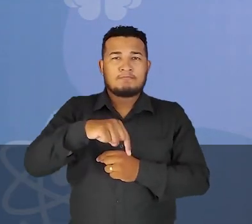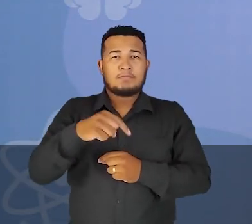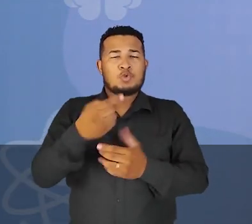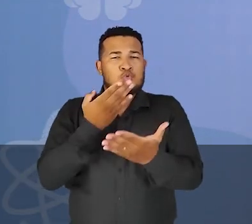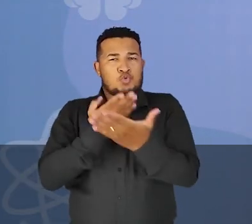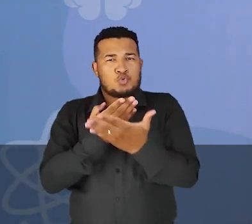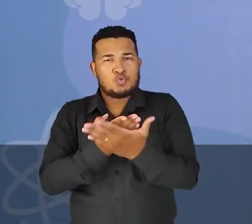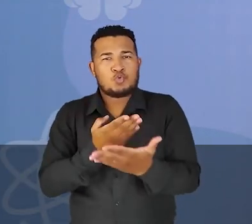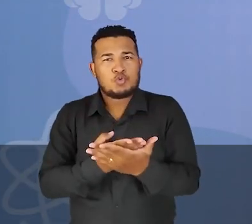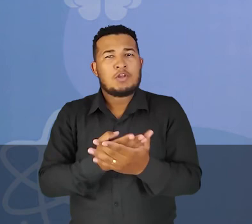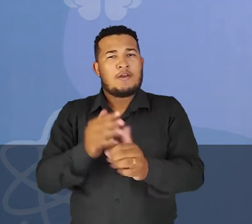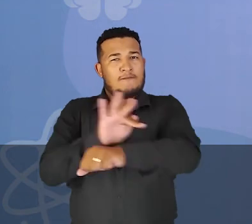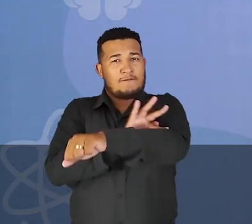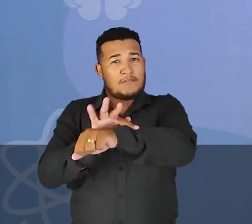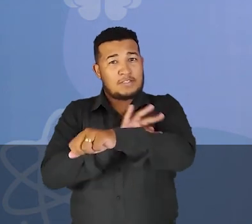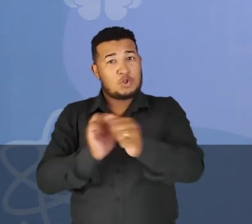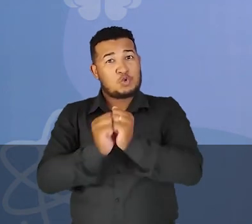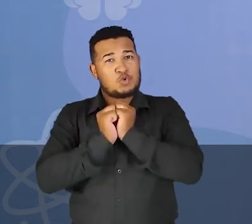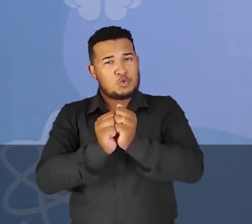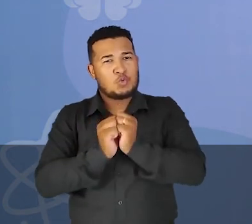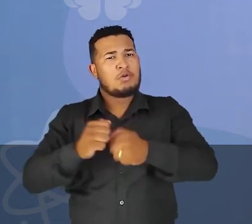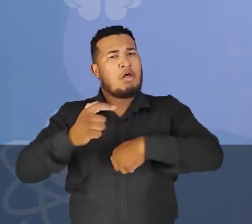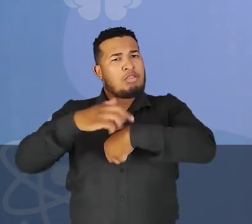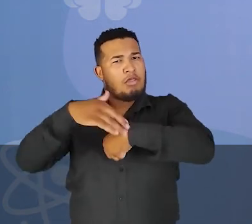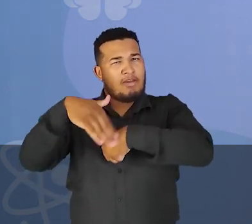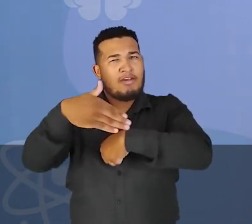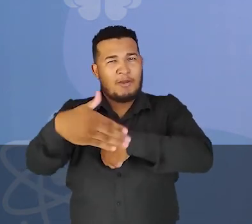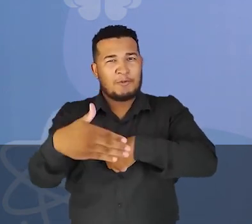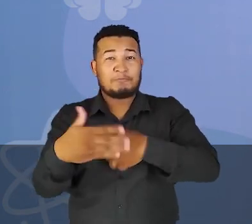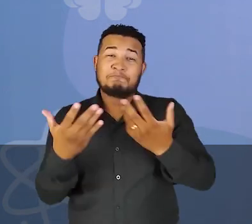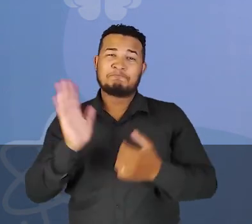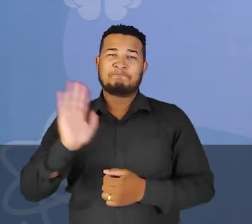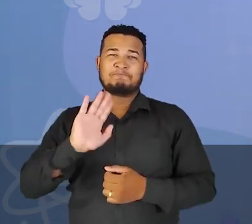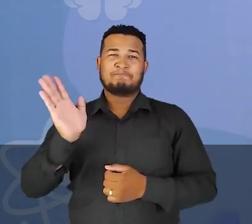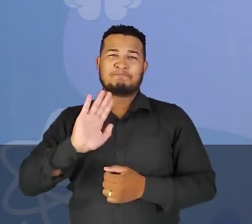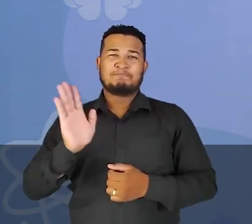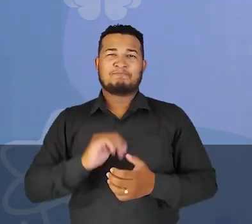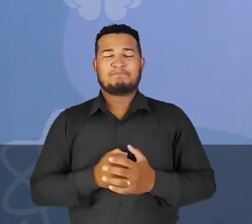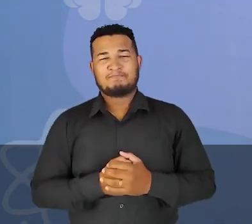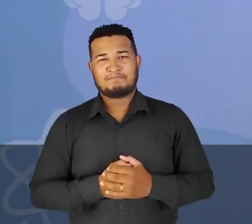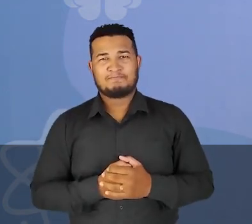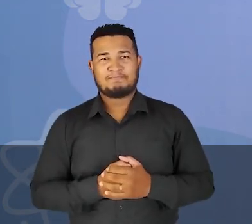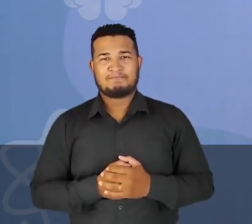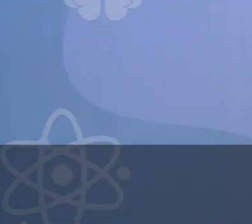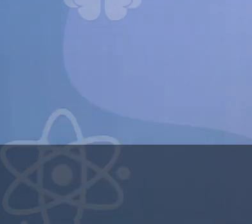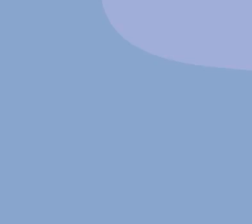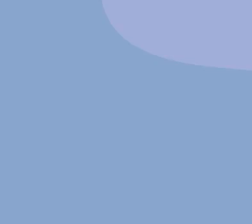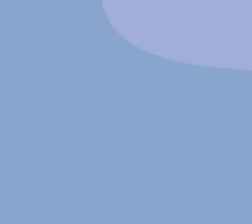para estudarmos física junto por um bom tempo. Tchau e até a próxima aula.